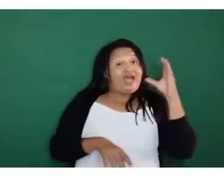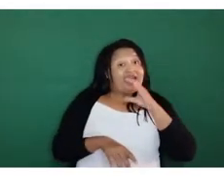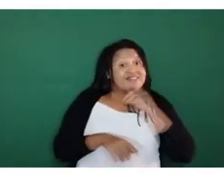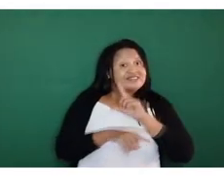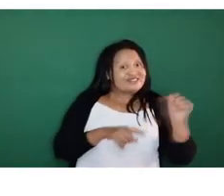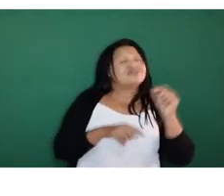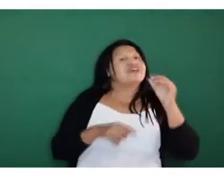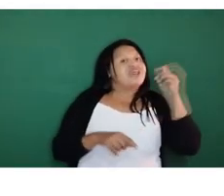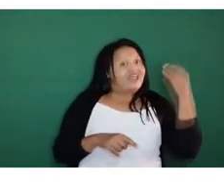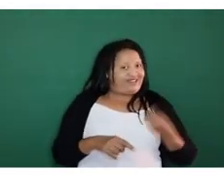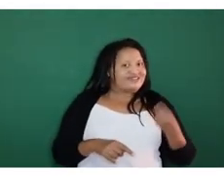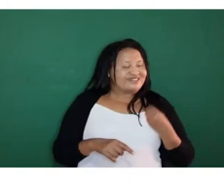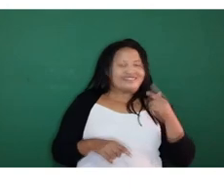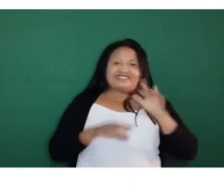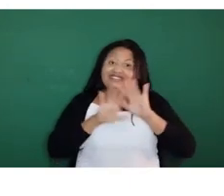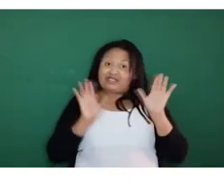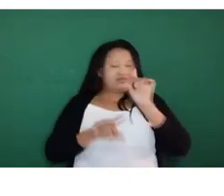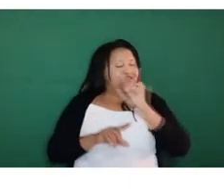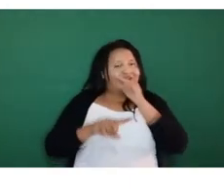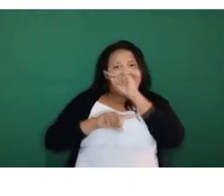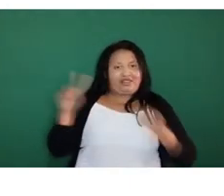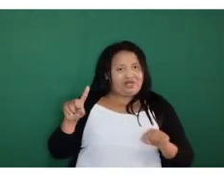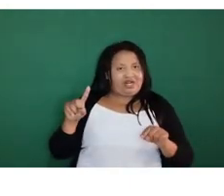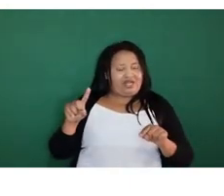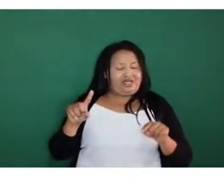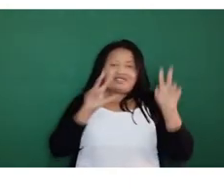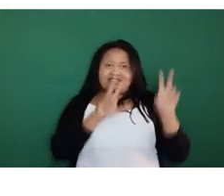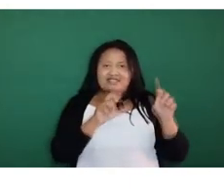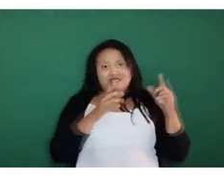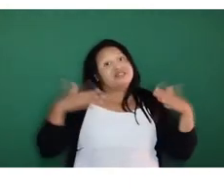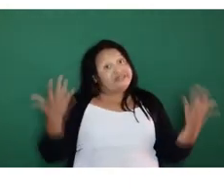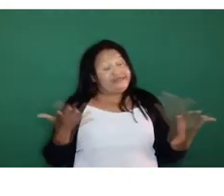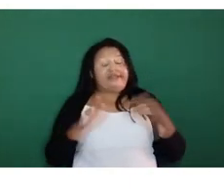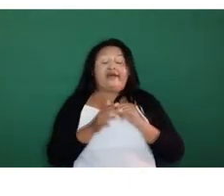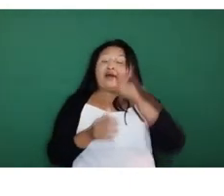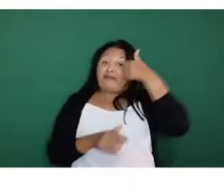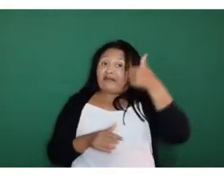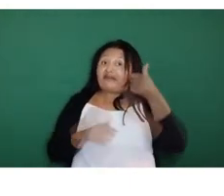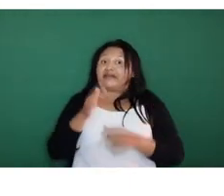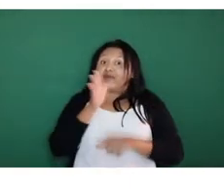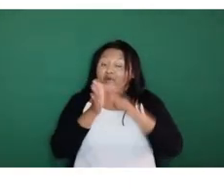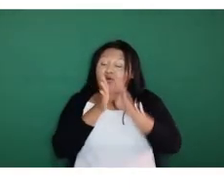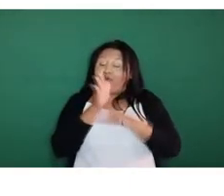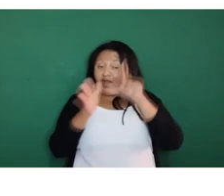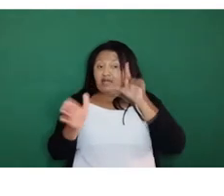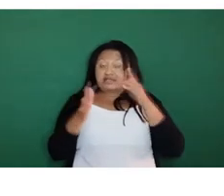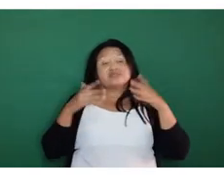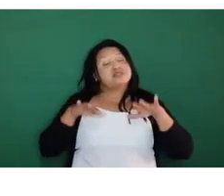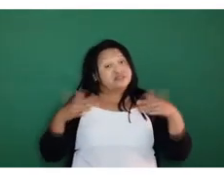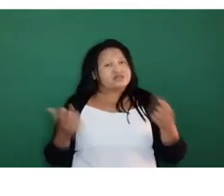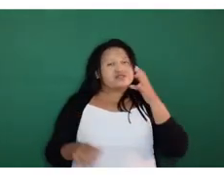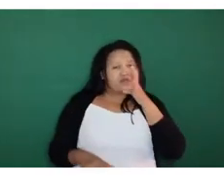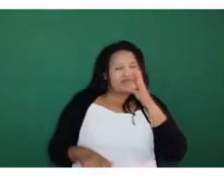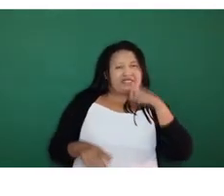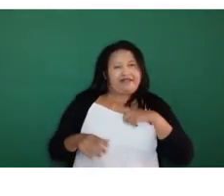existe então a gente não vai anular esse termo e sim o termo de ter levado a primeira Então a gente tem duas equações se